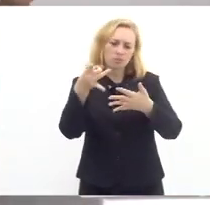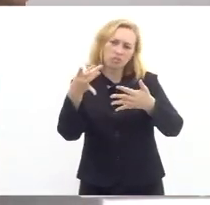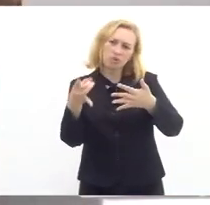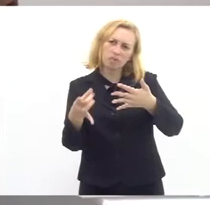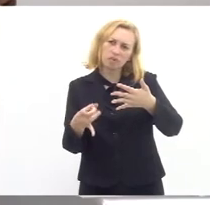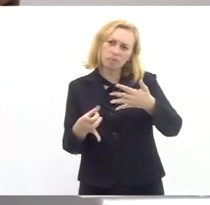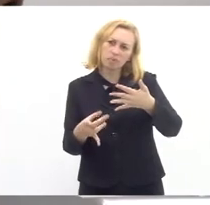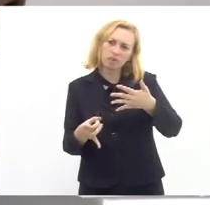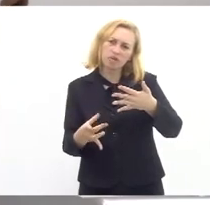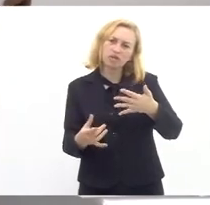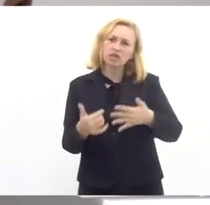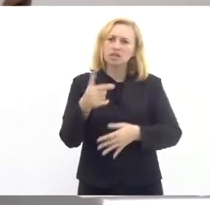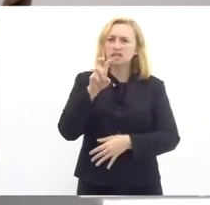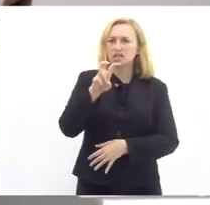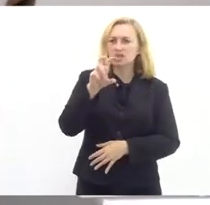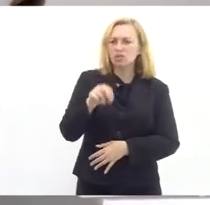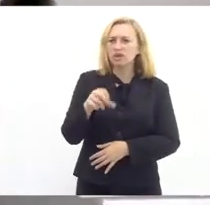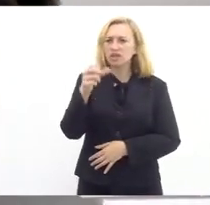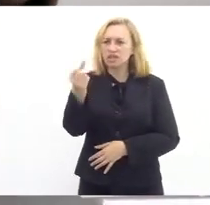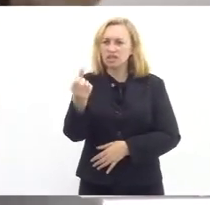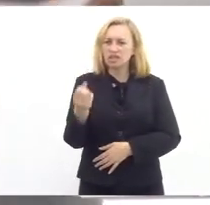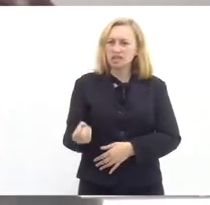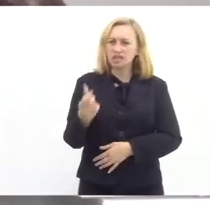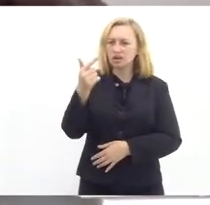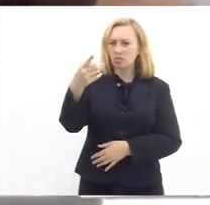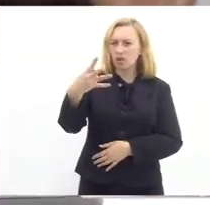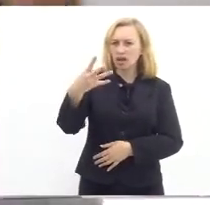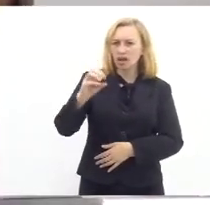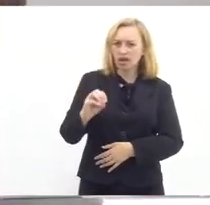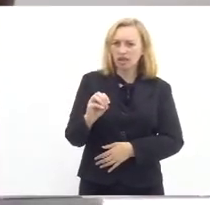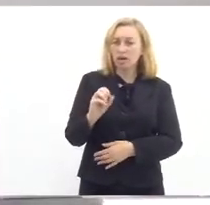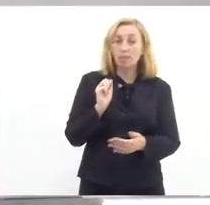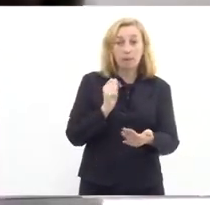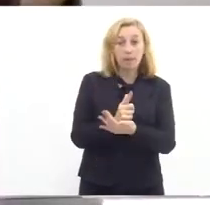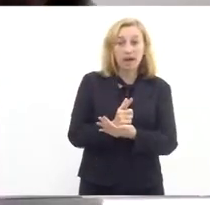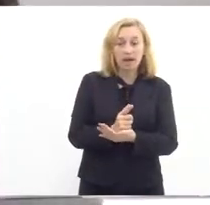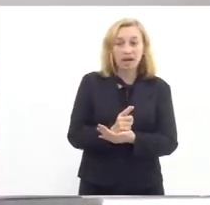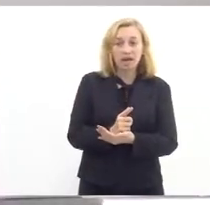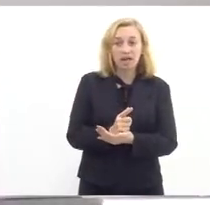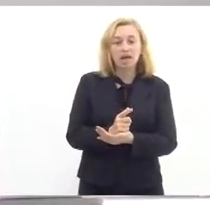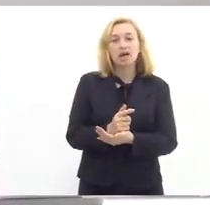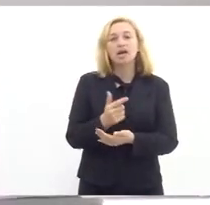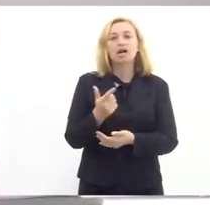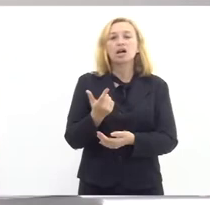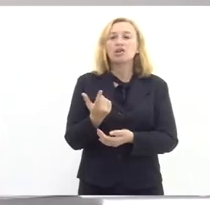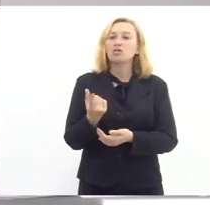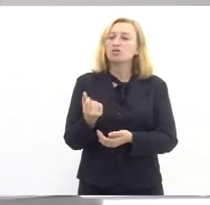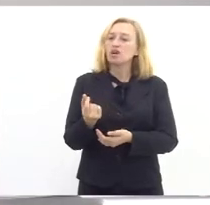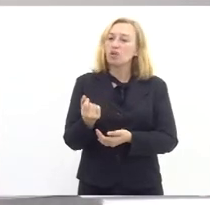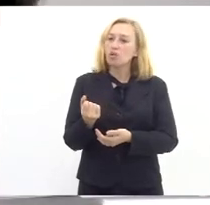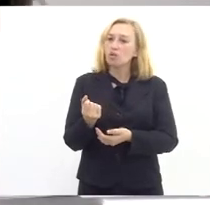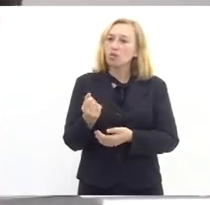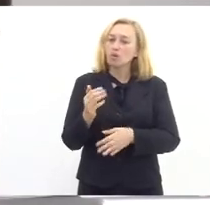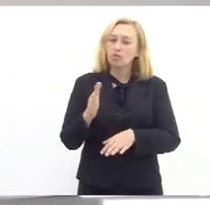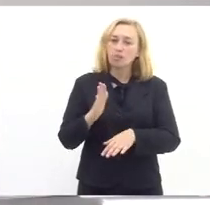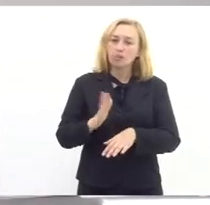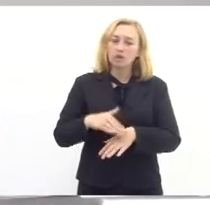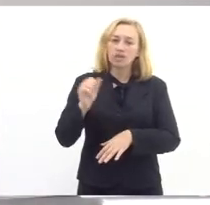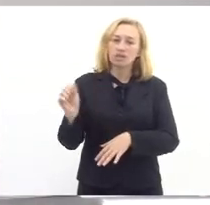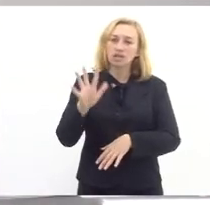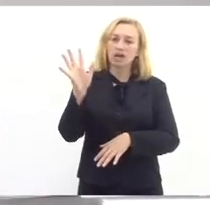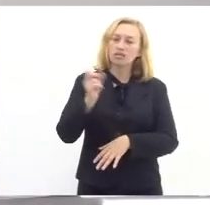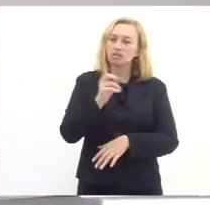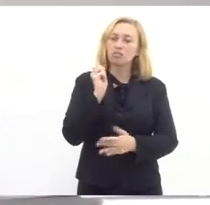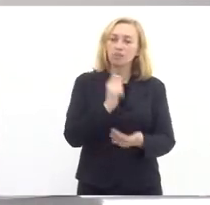As multas de 50, 60, 40, todas elas são pagas. As multas maiores, nenhuma delas são pagas. Isso em